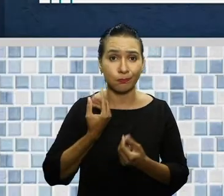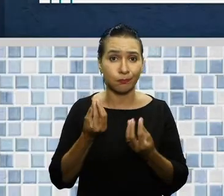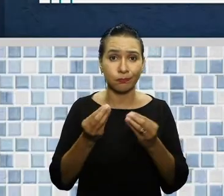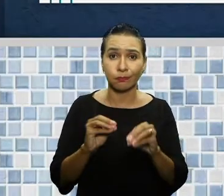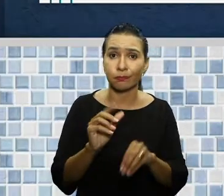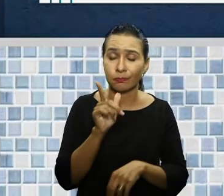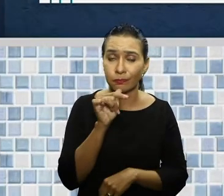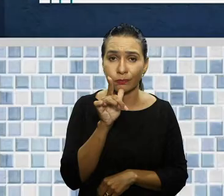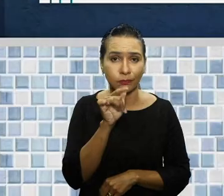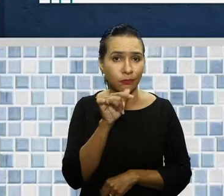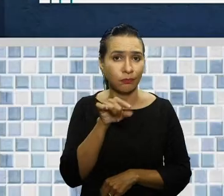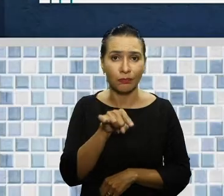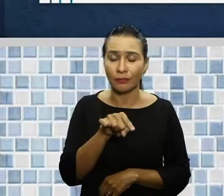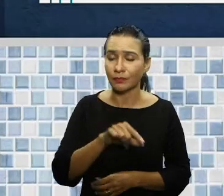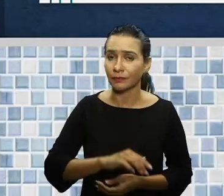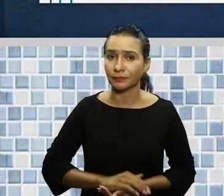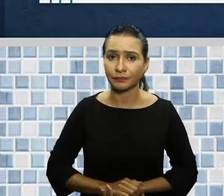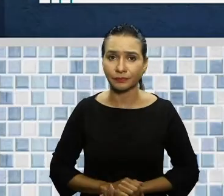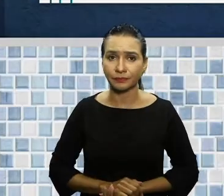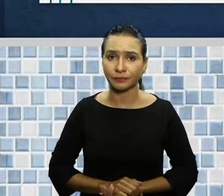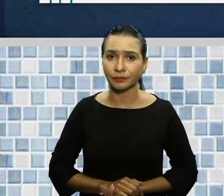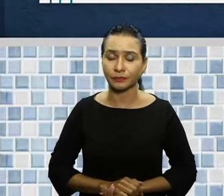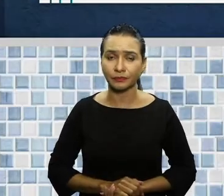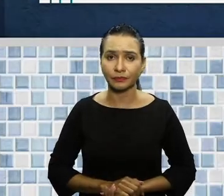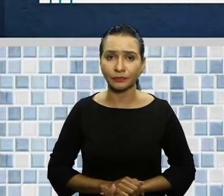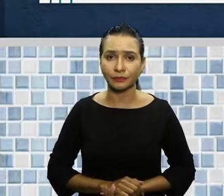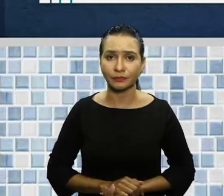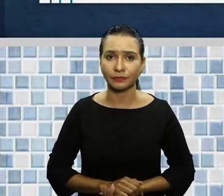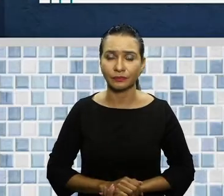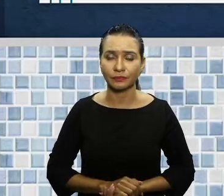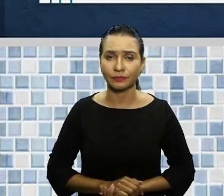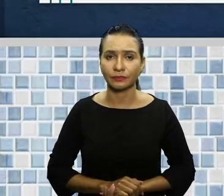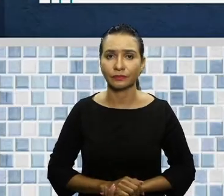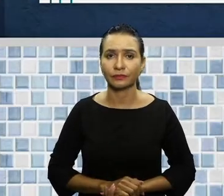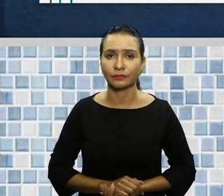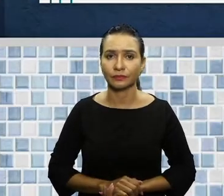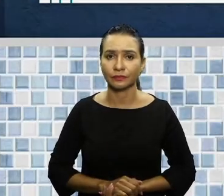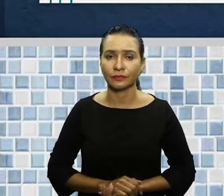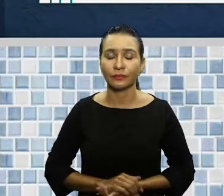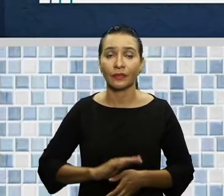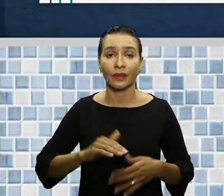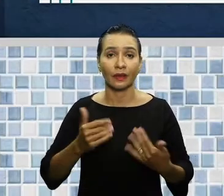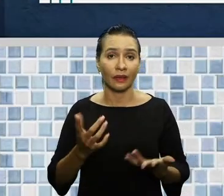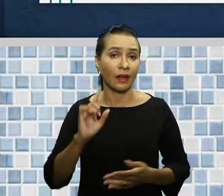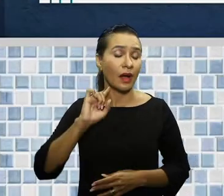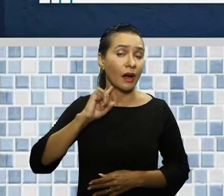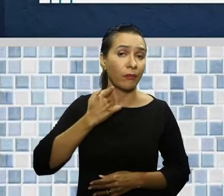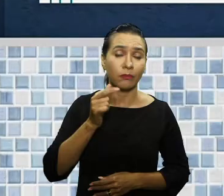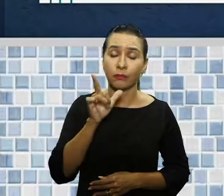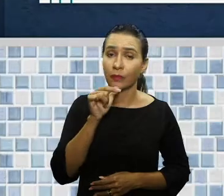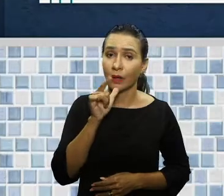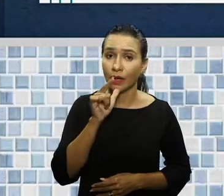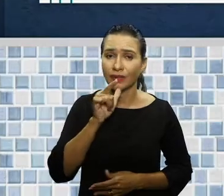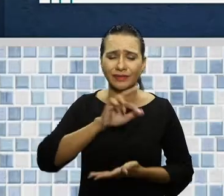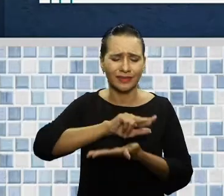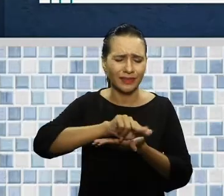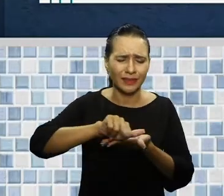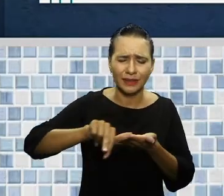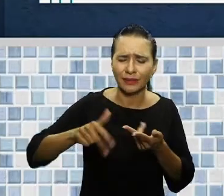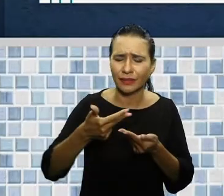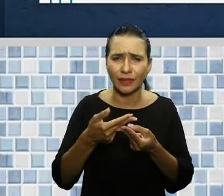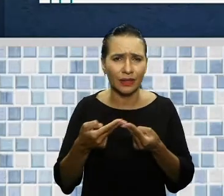ou indiretamente esses recursos hídricos que existem. Então, a poluição, ela pode vir de diversas